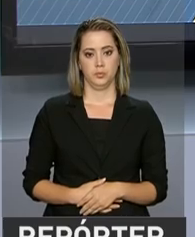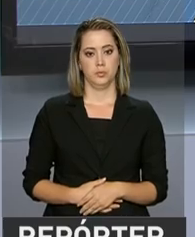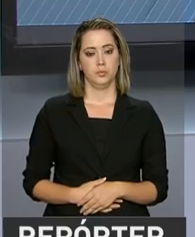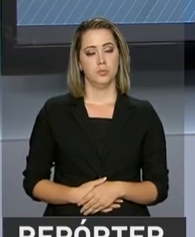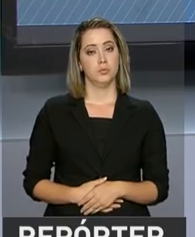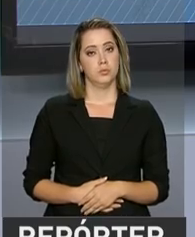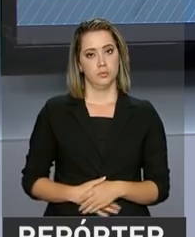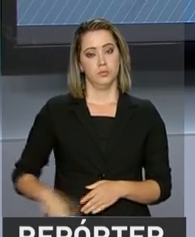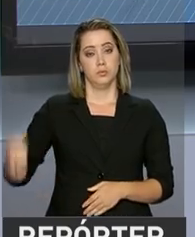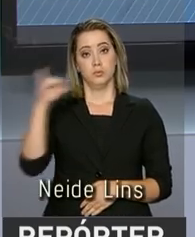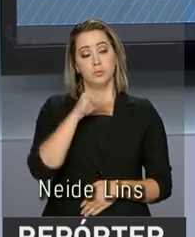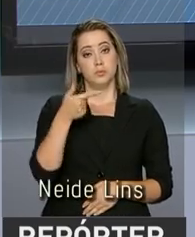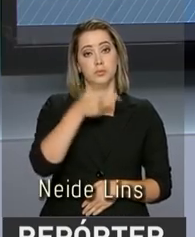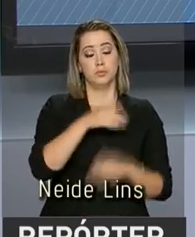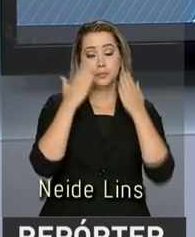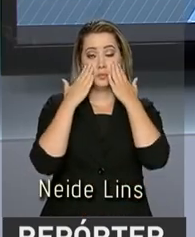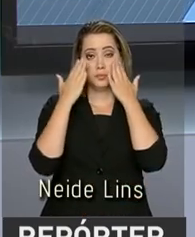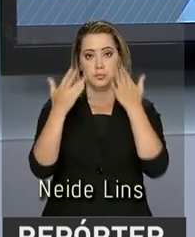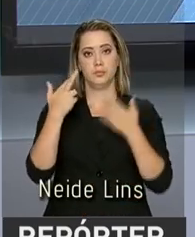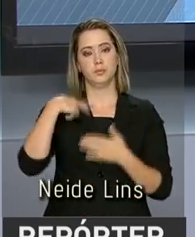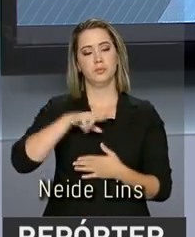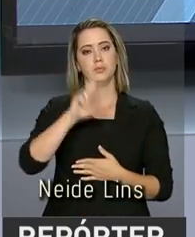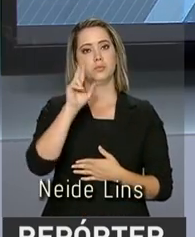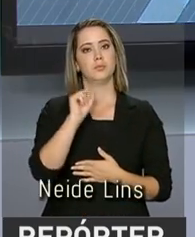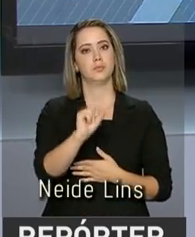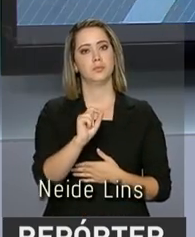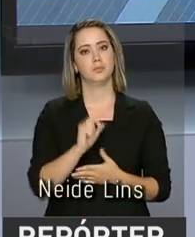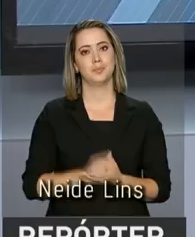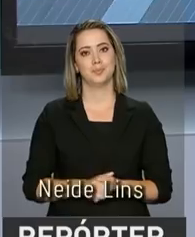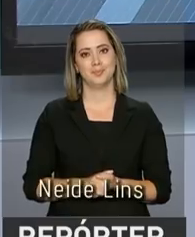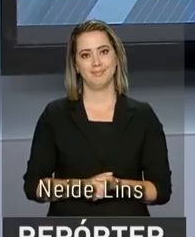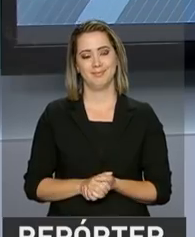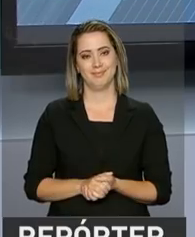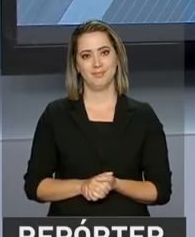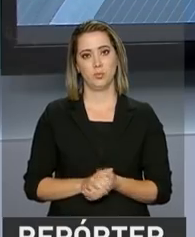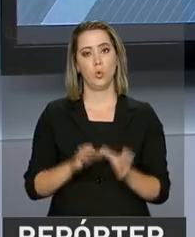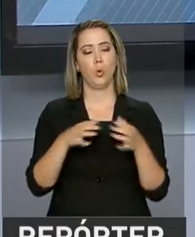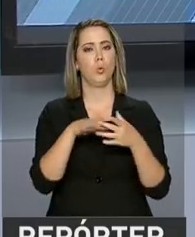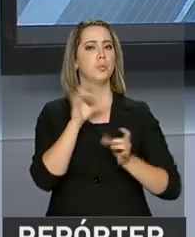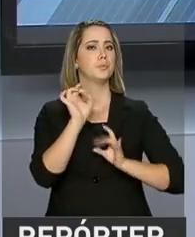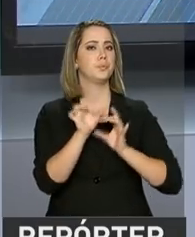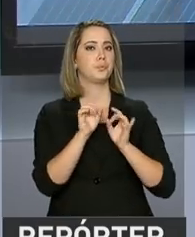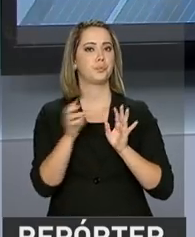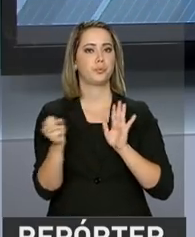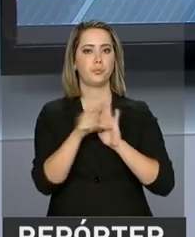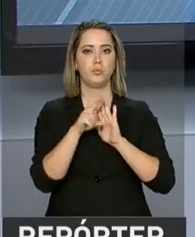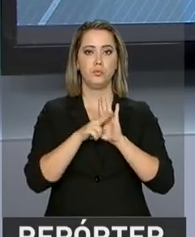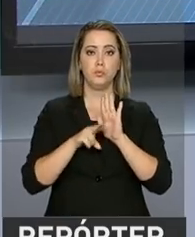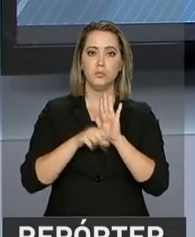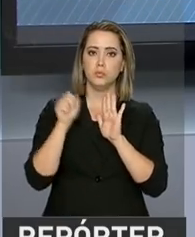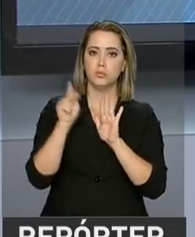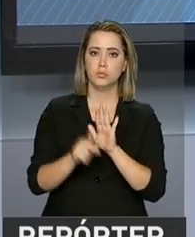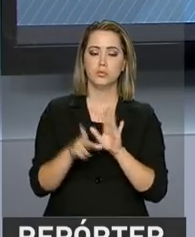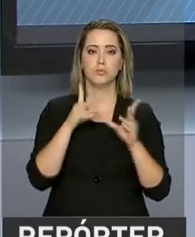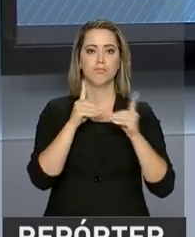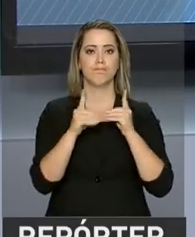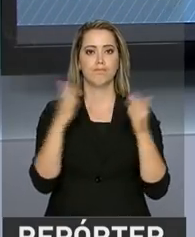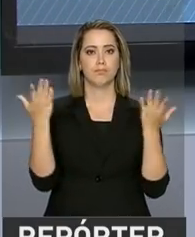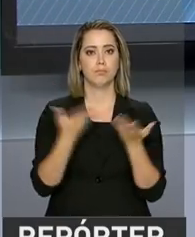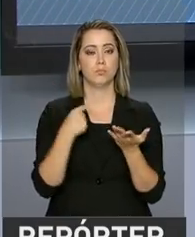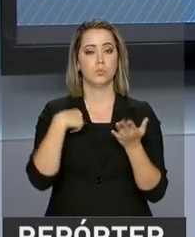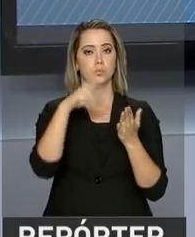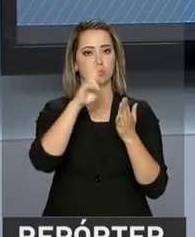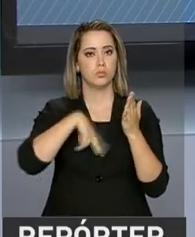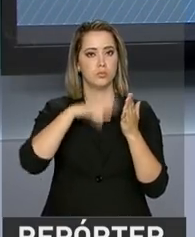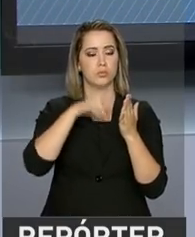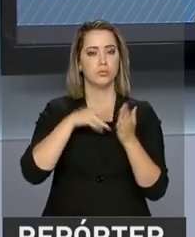lá no ar mais uma edição do repórter nbr a comissão especial da reforma da previdência discutir hoje o parecer do relator